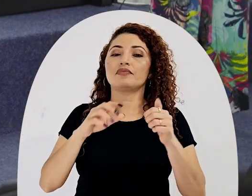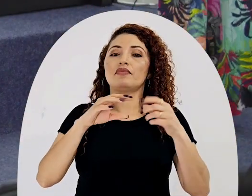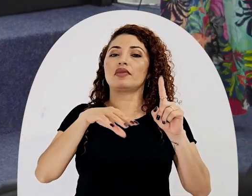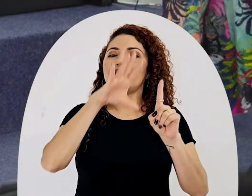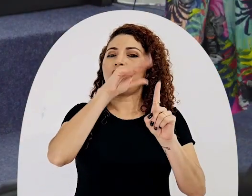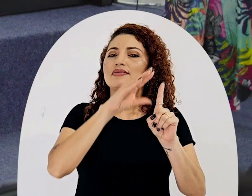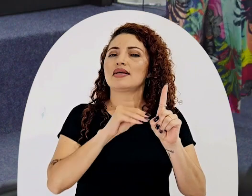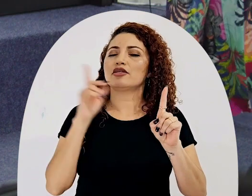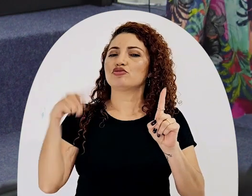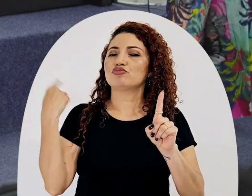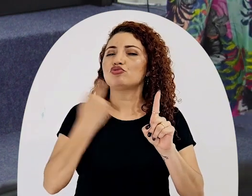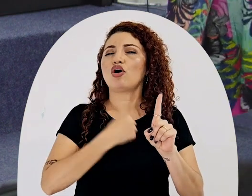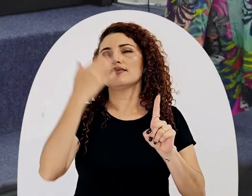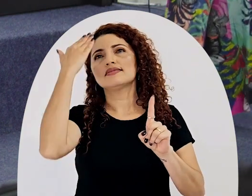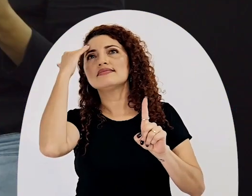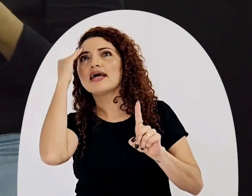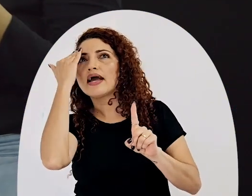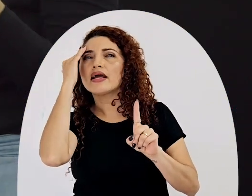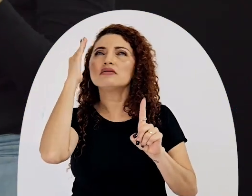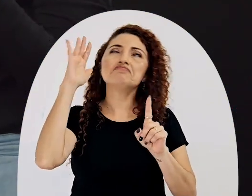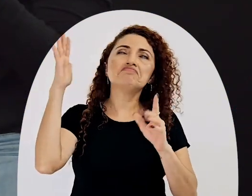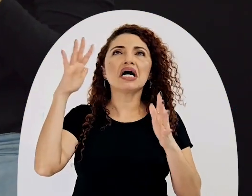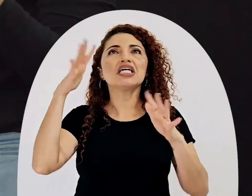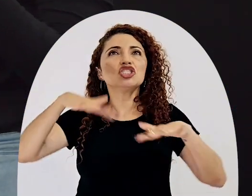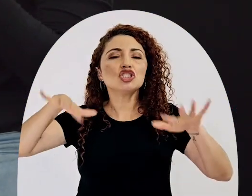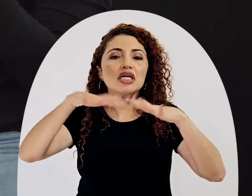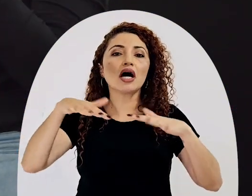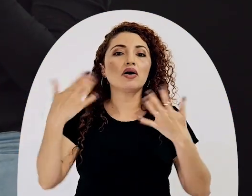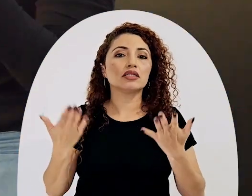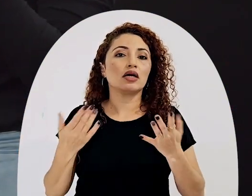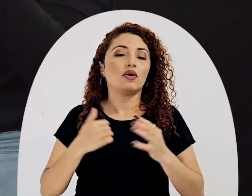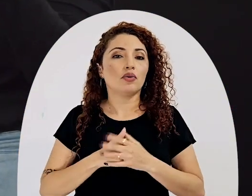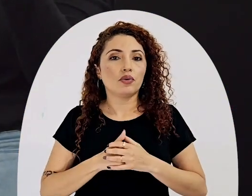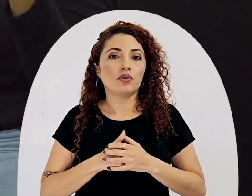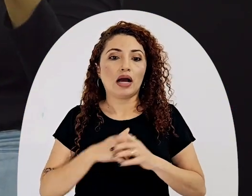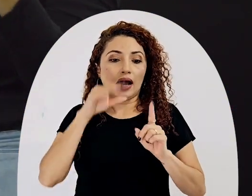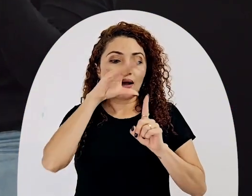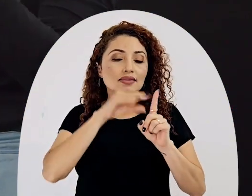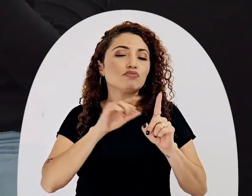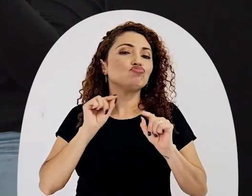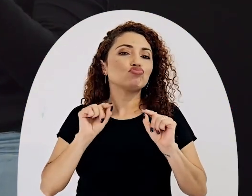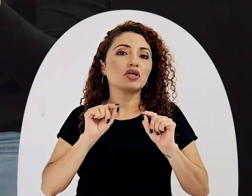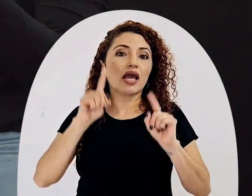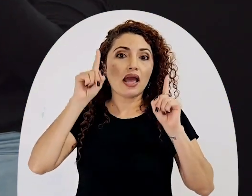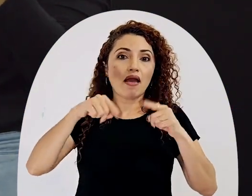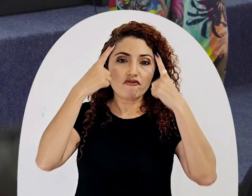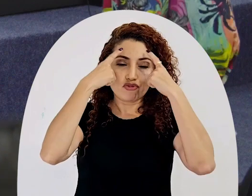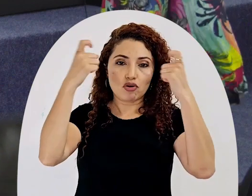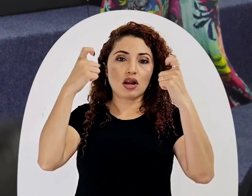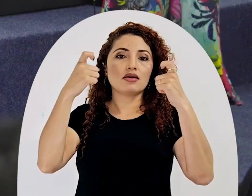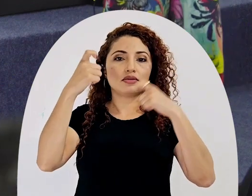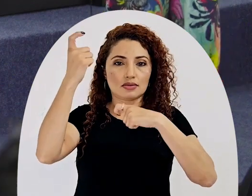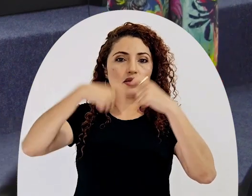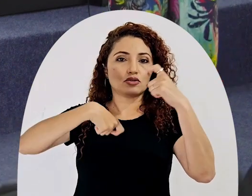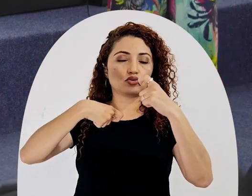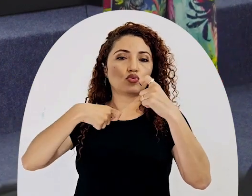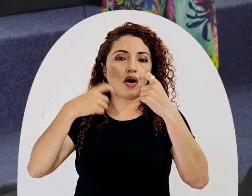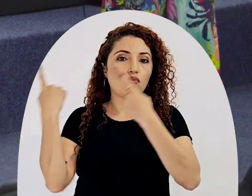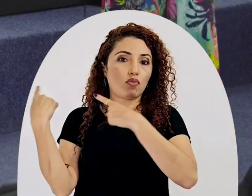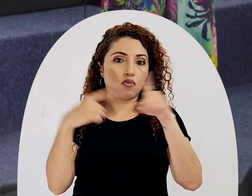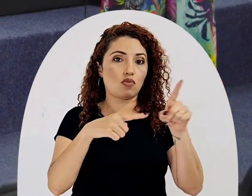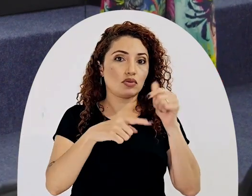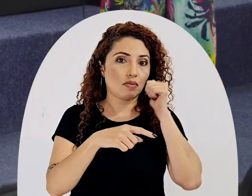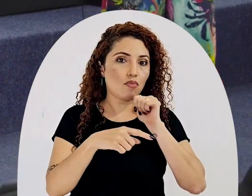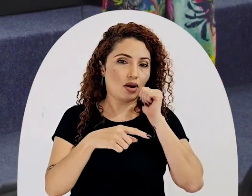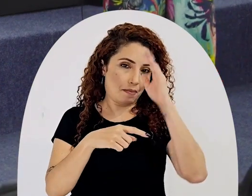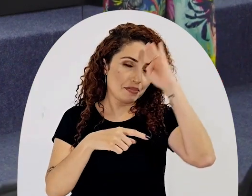assim de uma forma mais comum, mais abrangente, e a gente acaba chamando de assédio todo tipo de violência, né, sexual direcionado principalmente